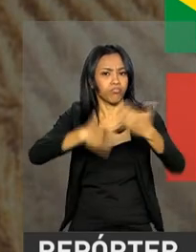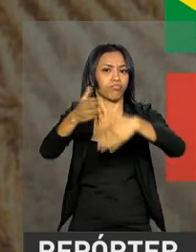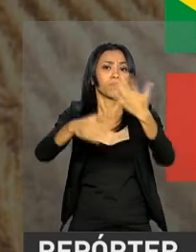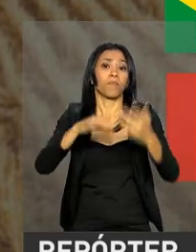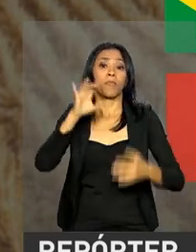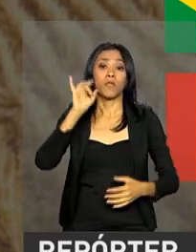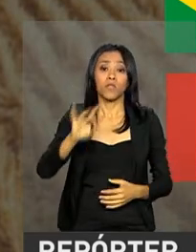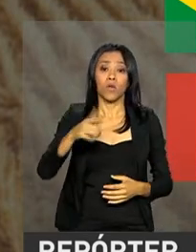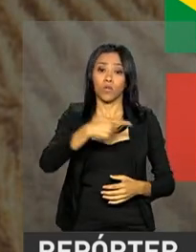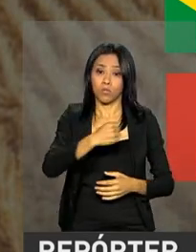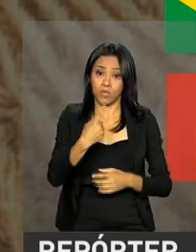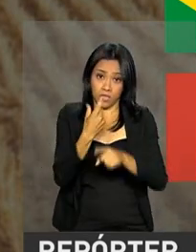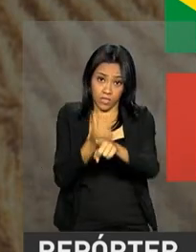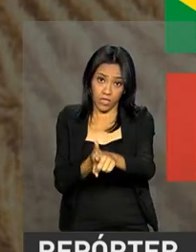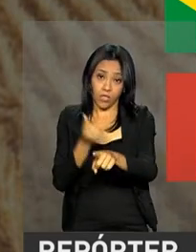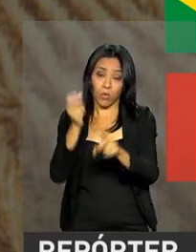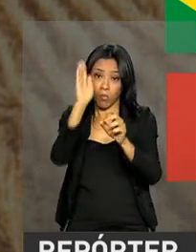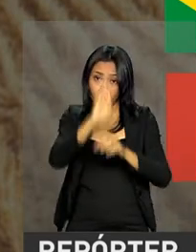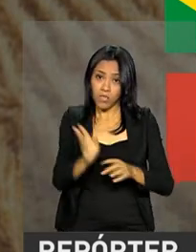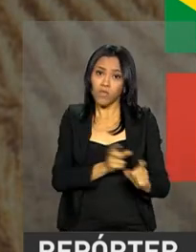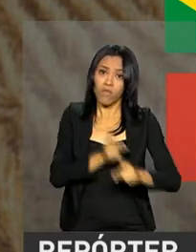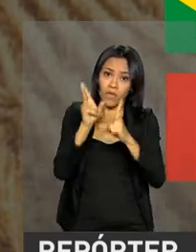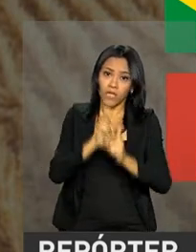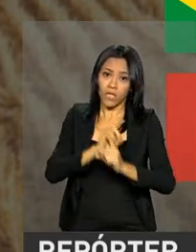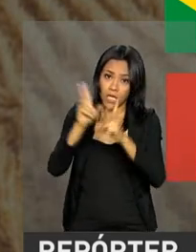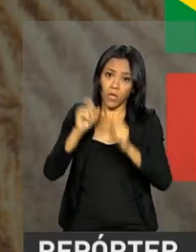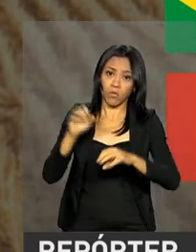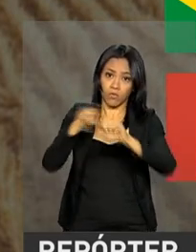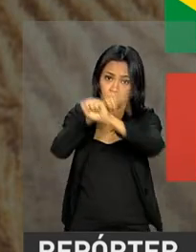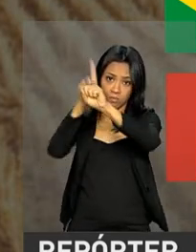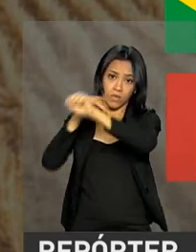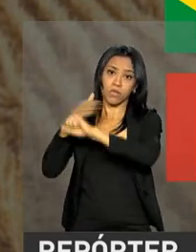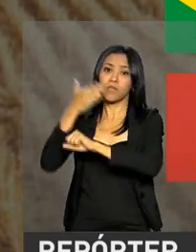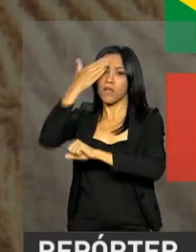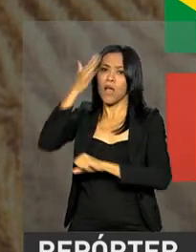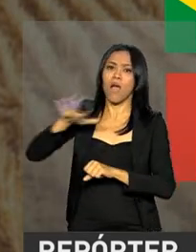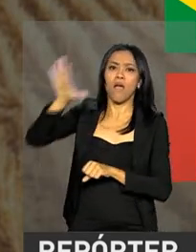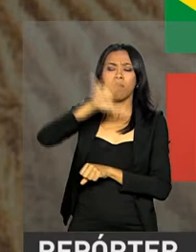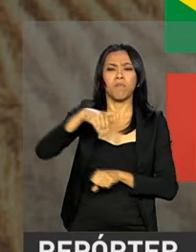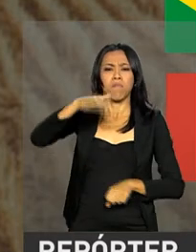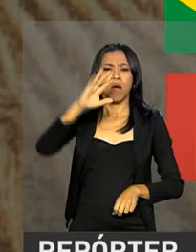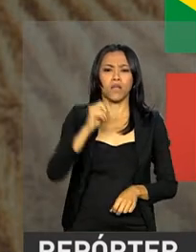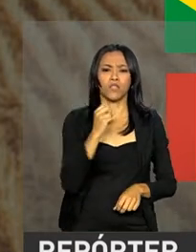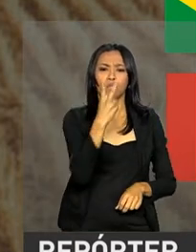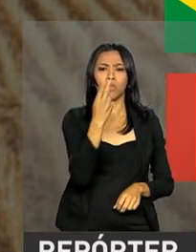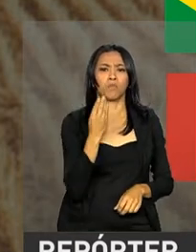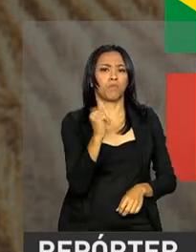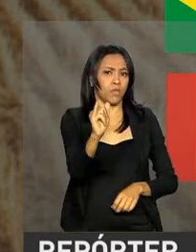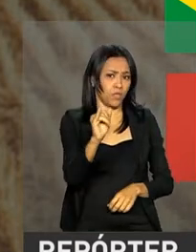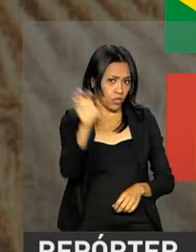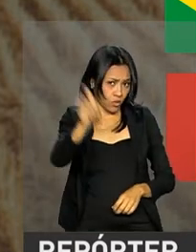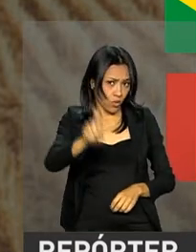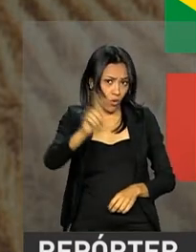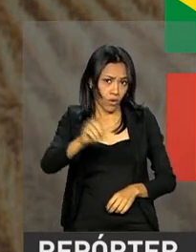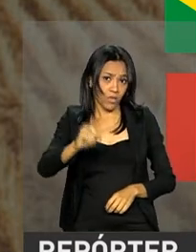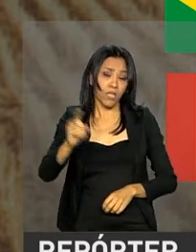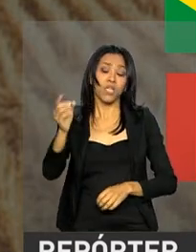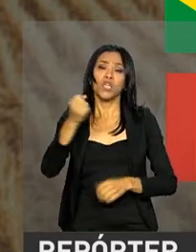em 2016, o Brasil exportou para os Emirados Árabes Unidos mais de US$ 2 bilhões e importou